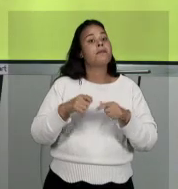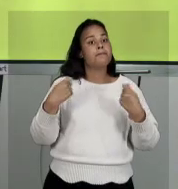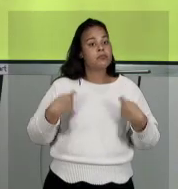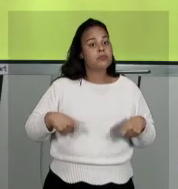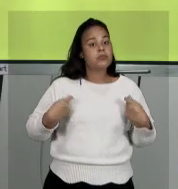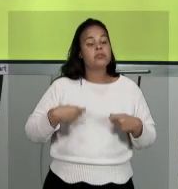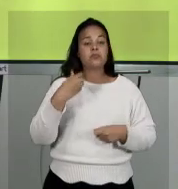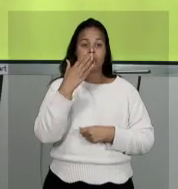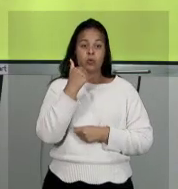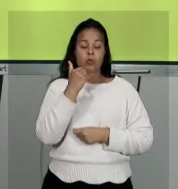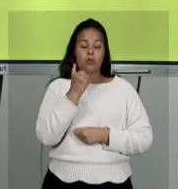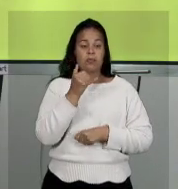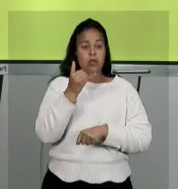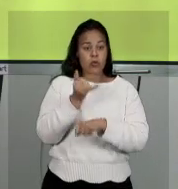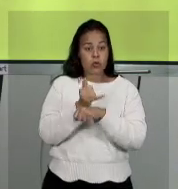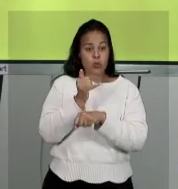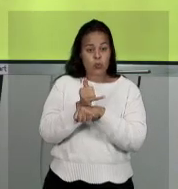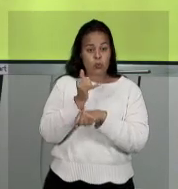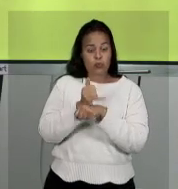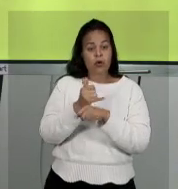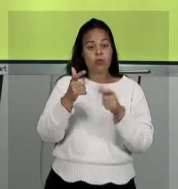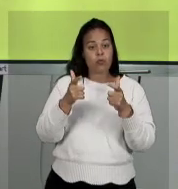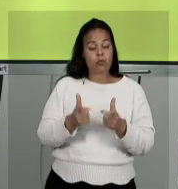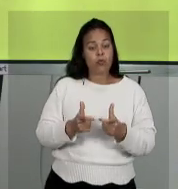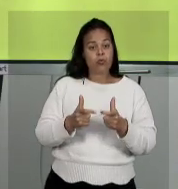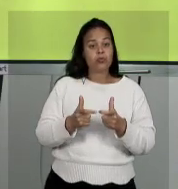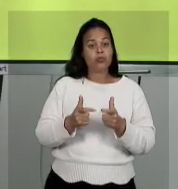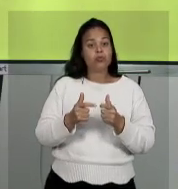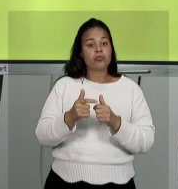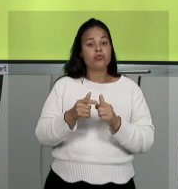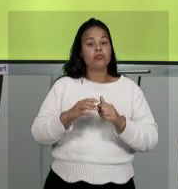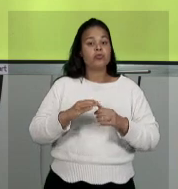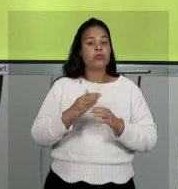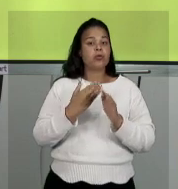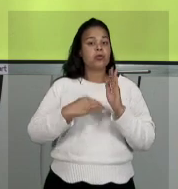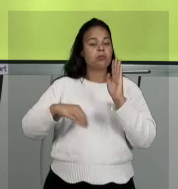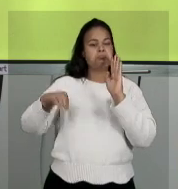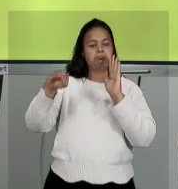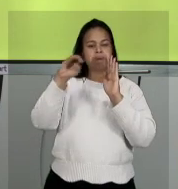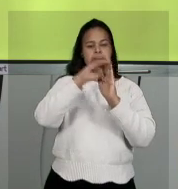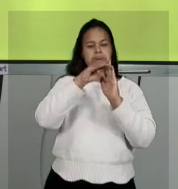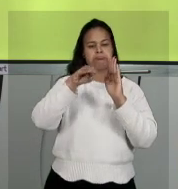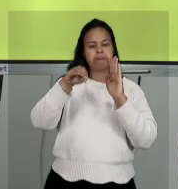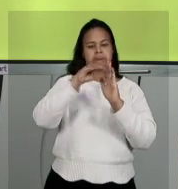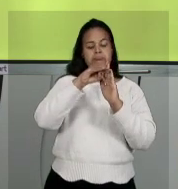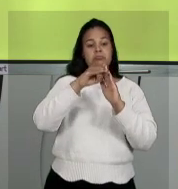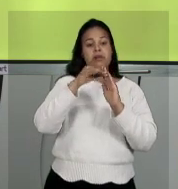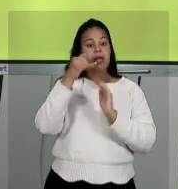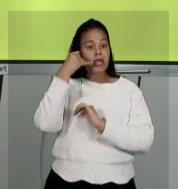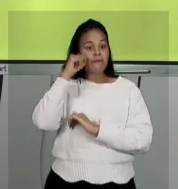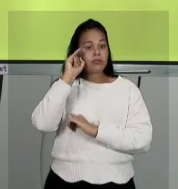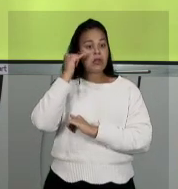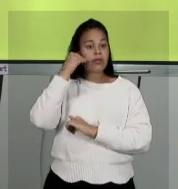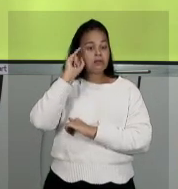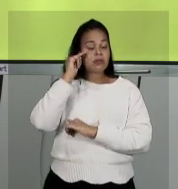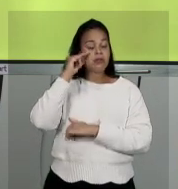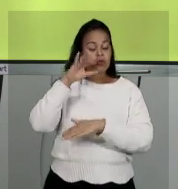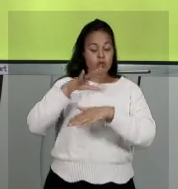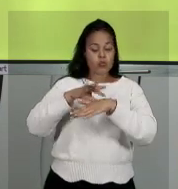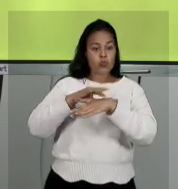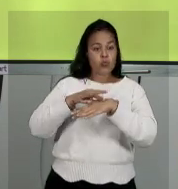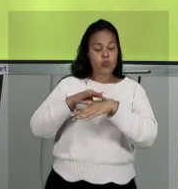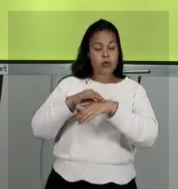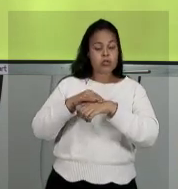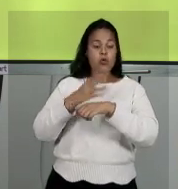ferro, né, no fígado, então vai causar lesão hepática, cirrose, diabetes e pigmentação da